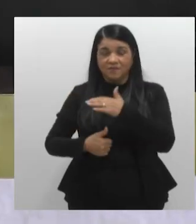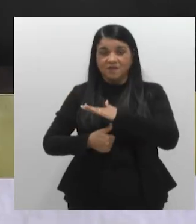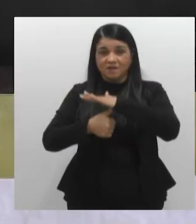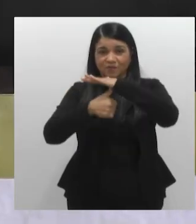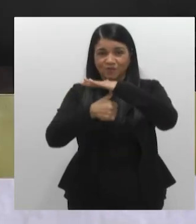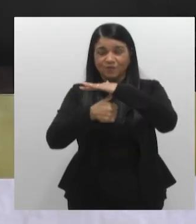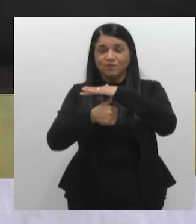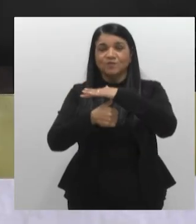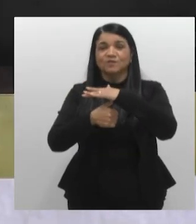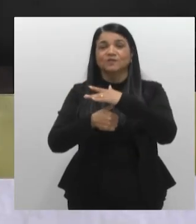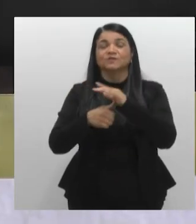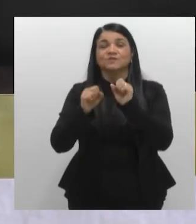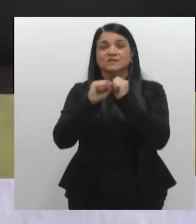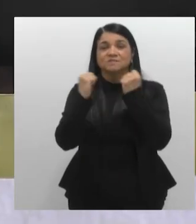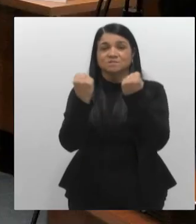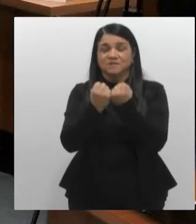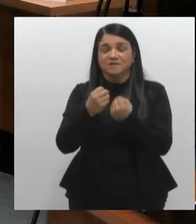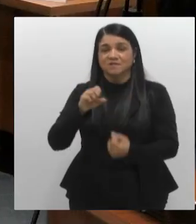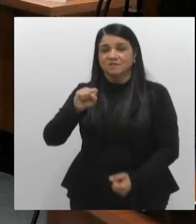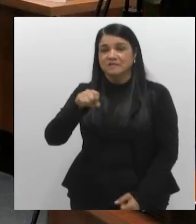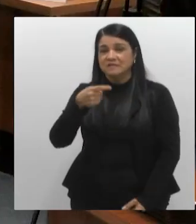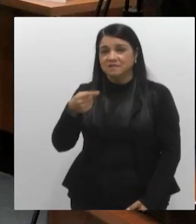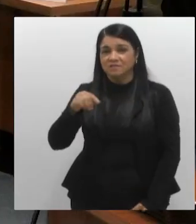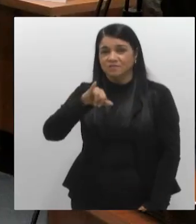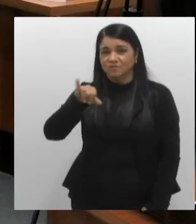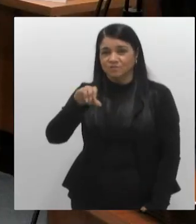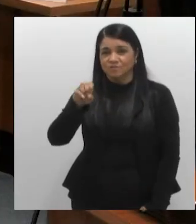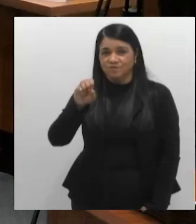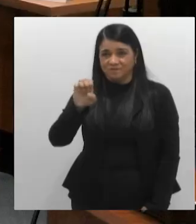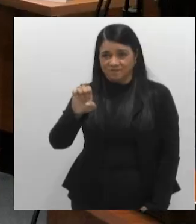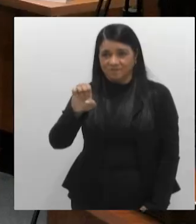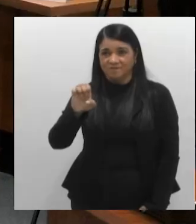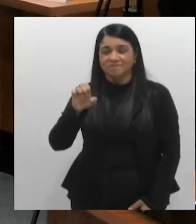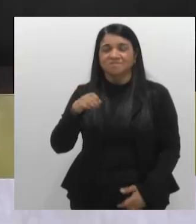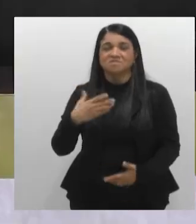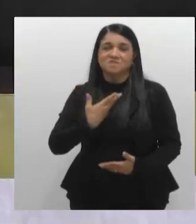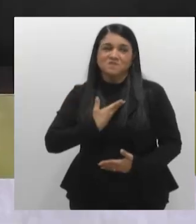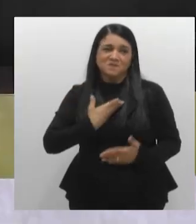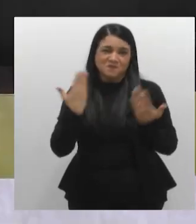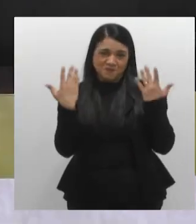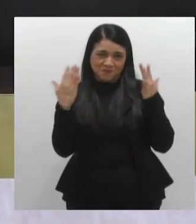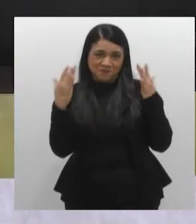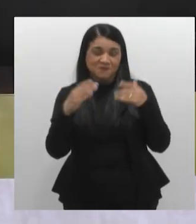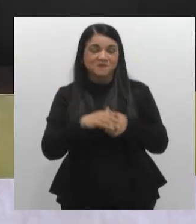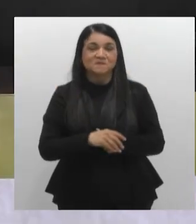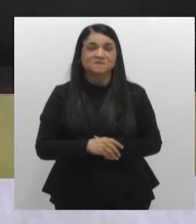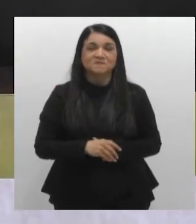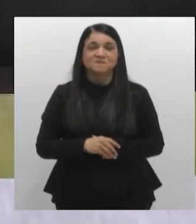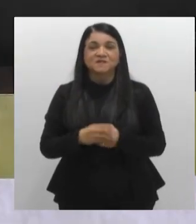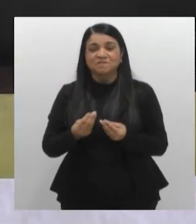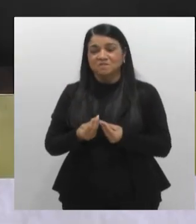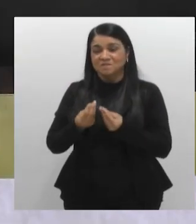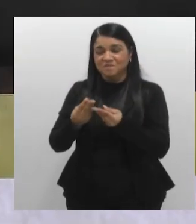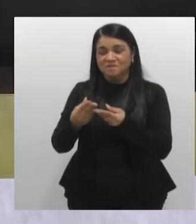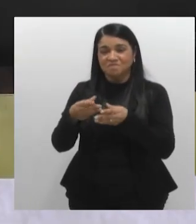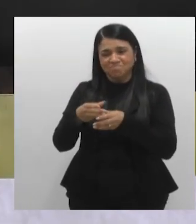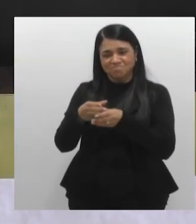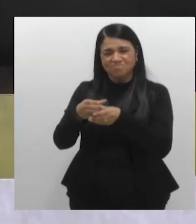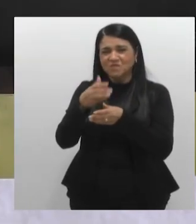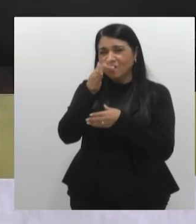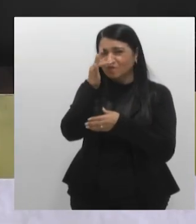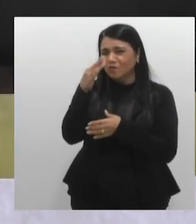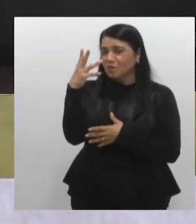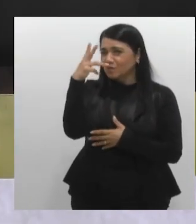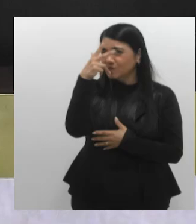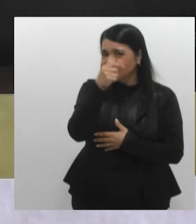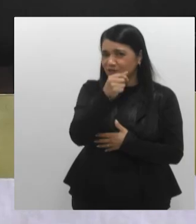O Márcio vai entregar aqui também. É sua aluna entrando. E eu queria entregar uma flor muito bonita, como